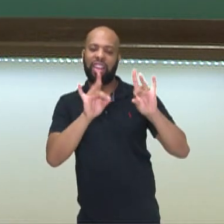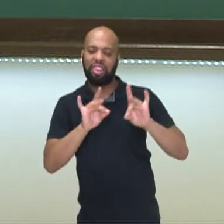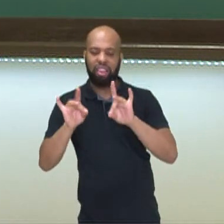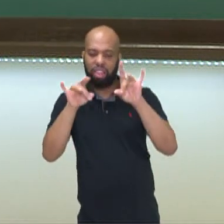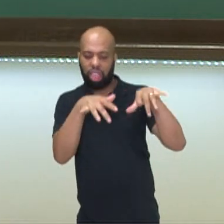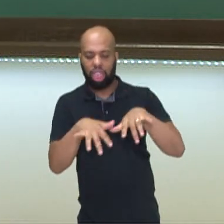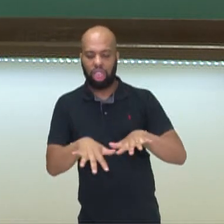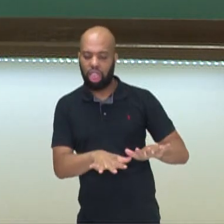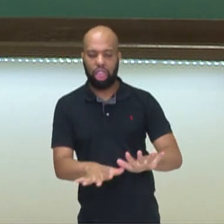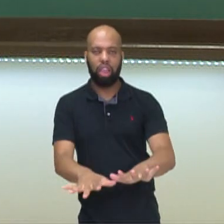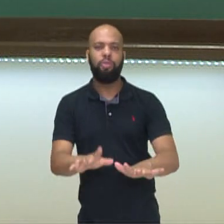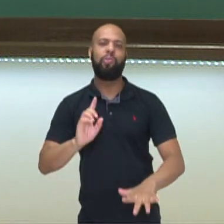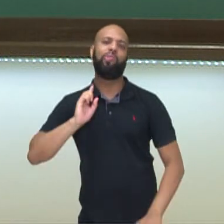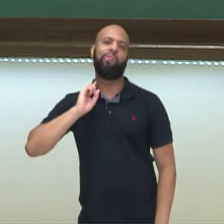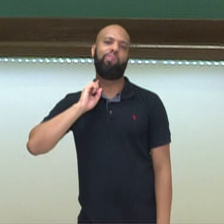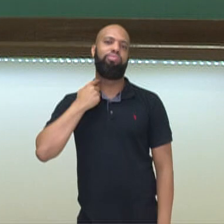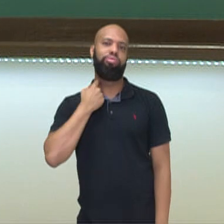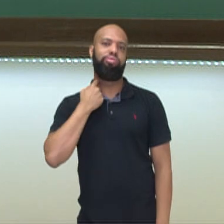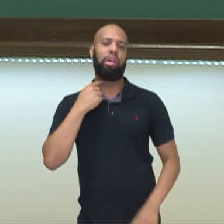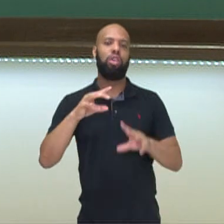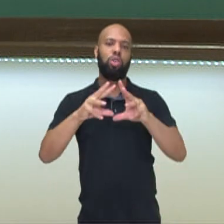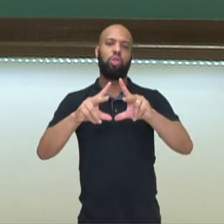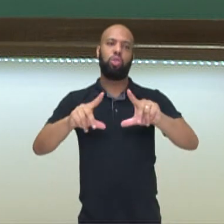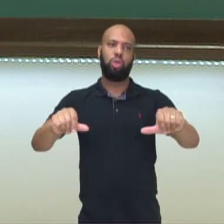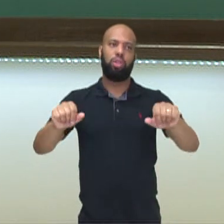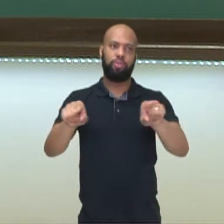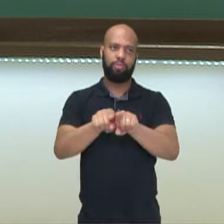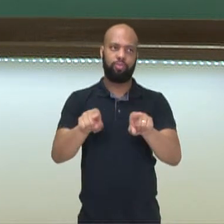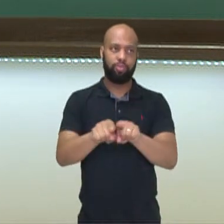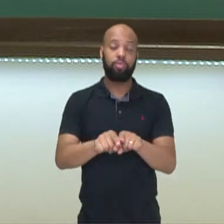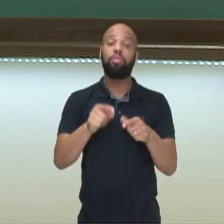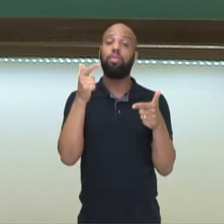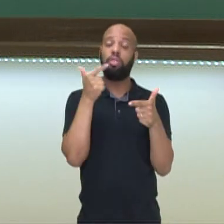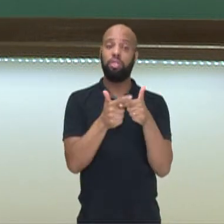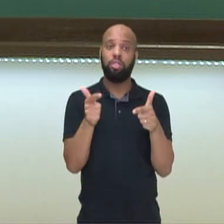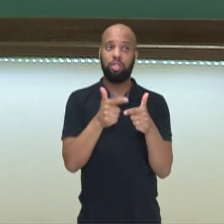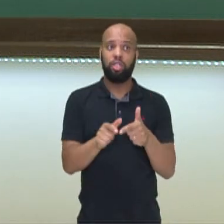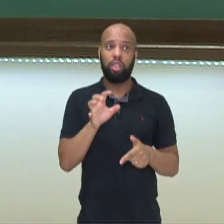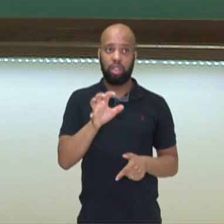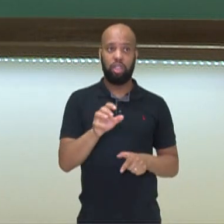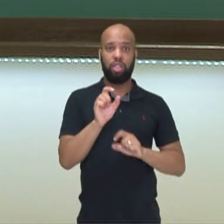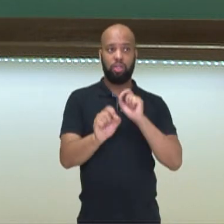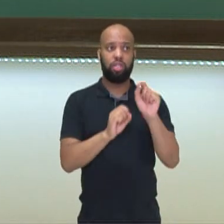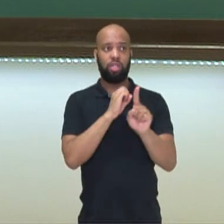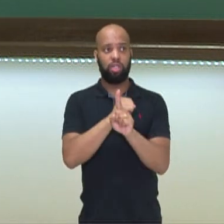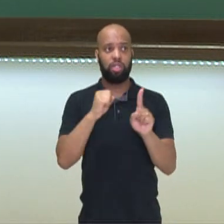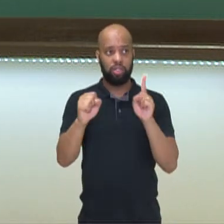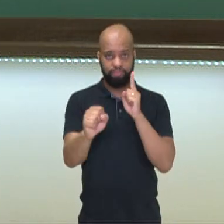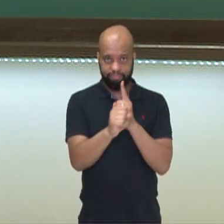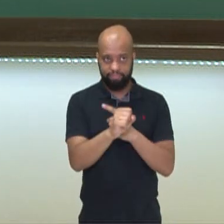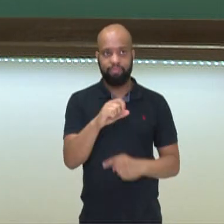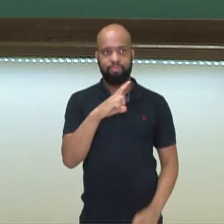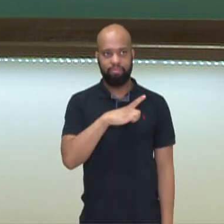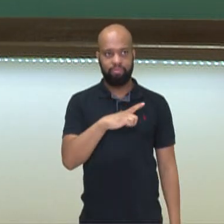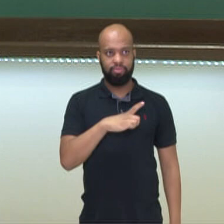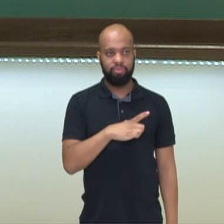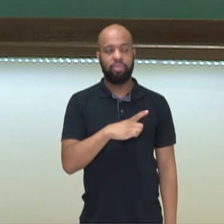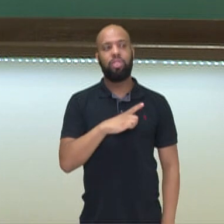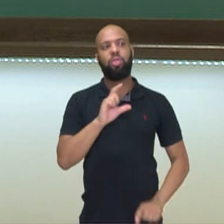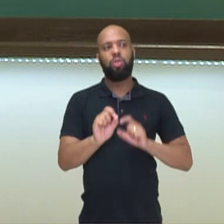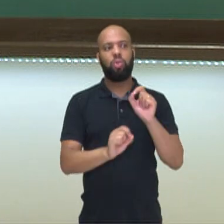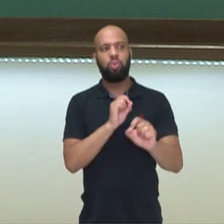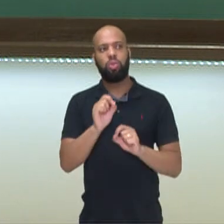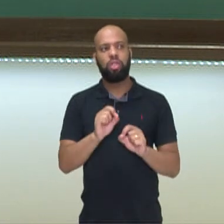contamina. Contamina o solo no geral. Então, são problemas, né, sociais e ambientais que a gente tem